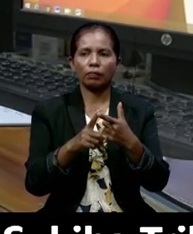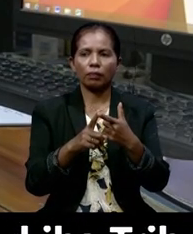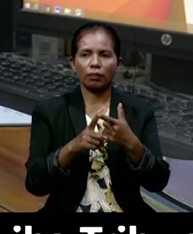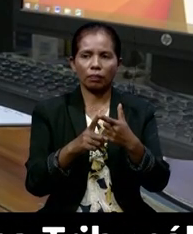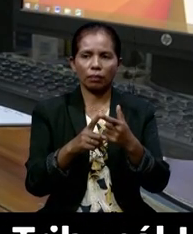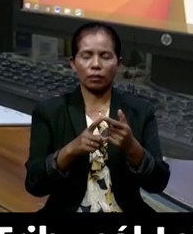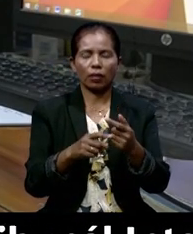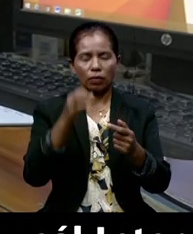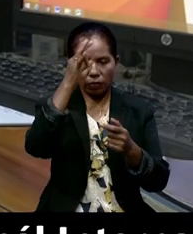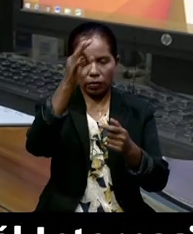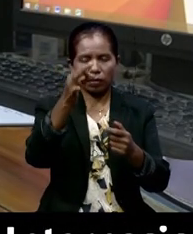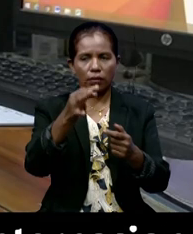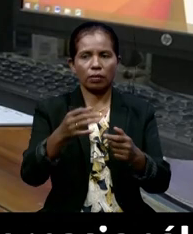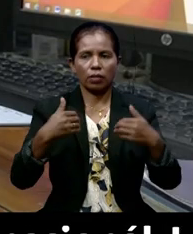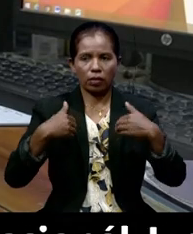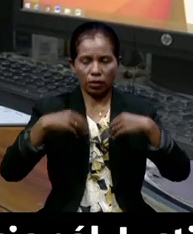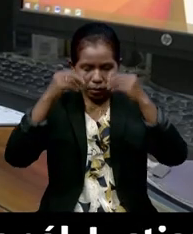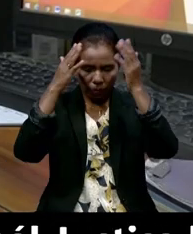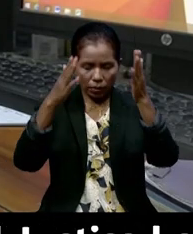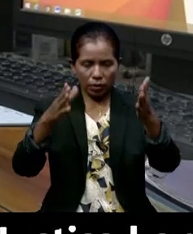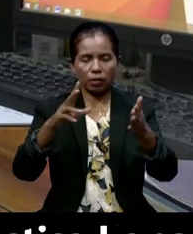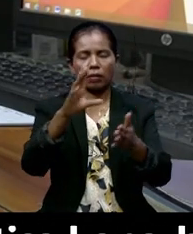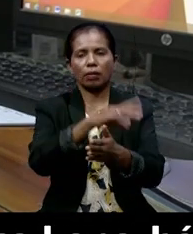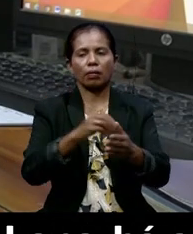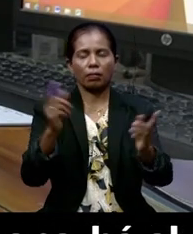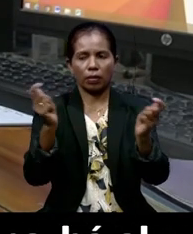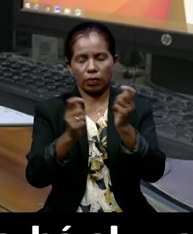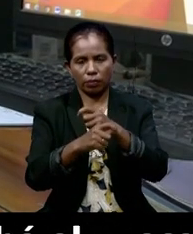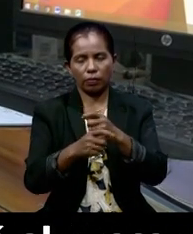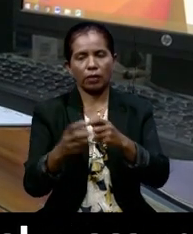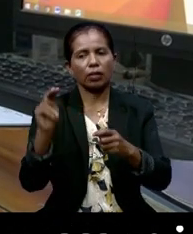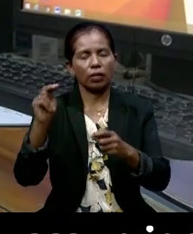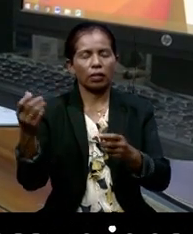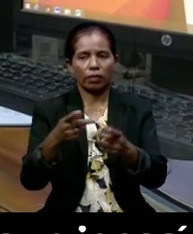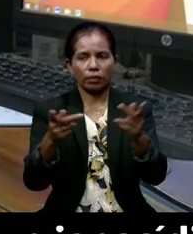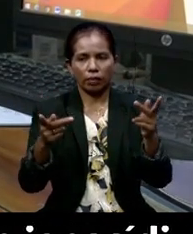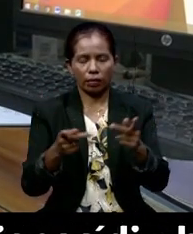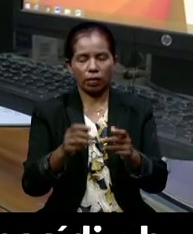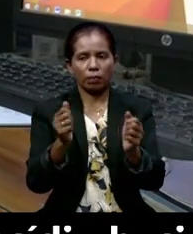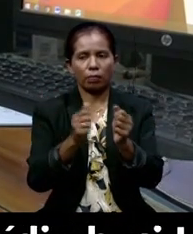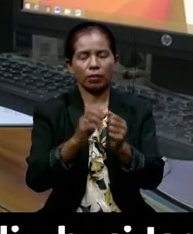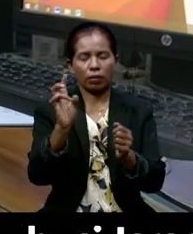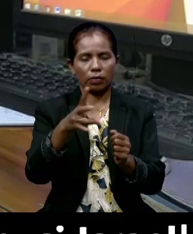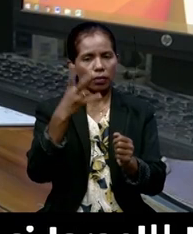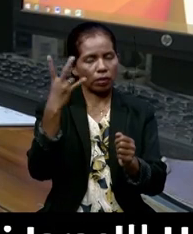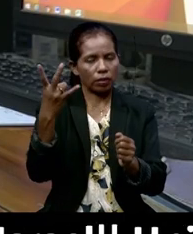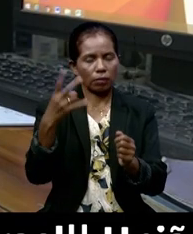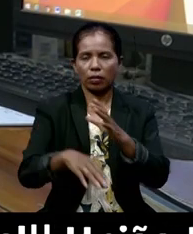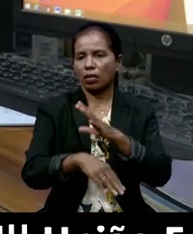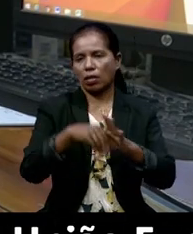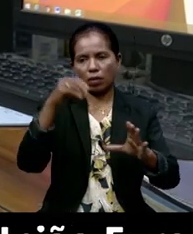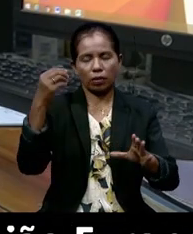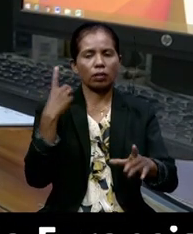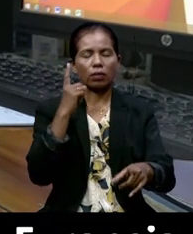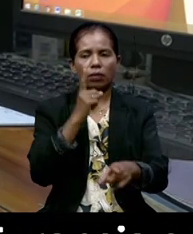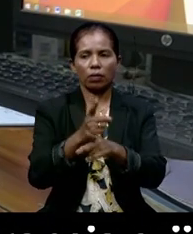solusaun apa baru anian karikia profesor temas literatura mai bele troka falnia fatin na isroi sing hitu maksai irene maka am